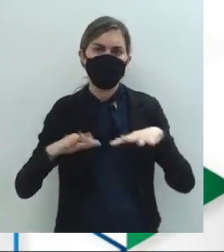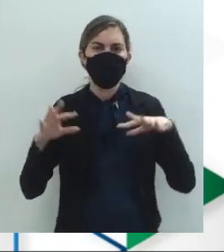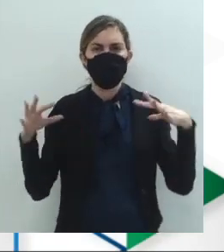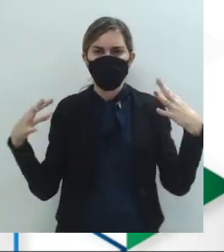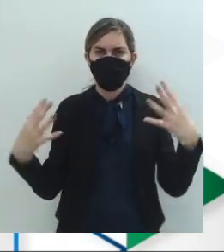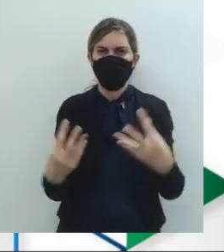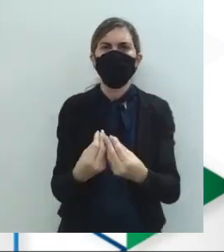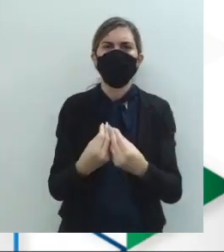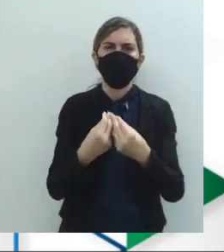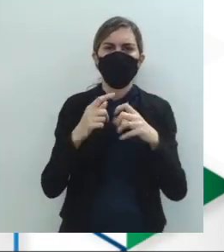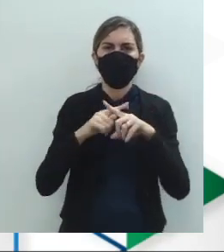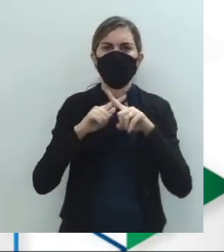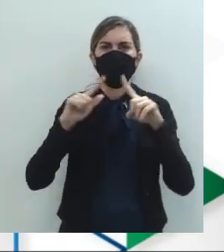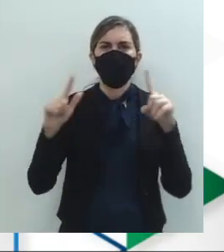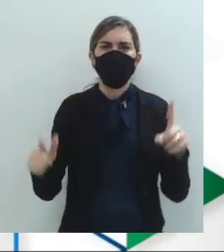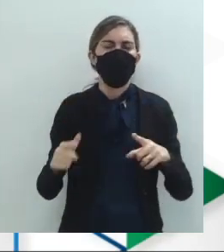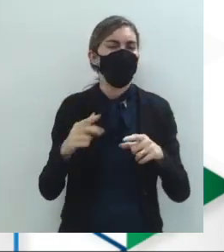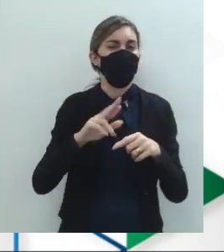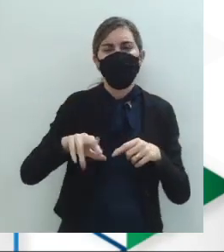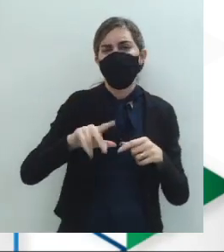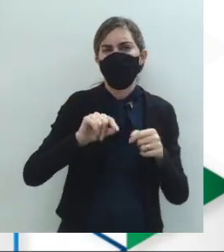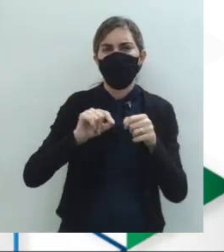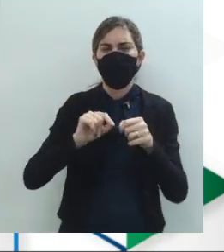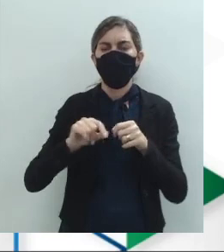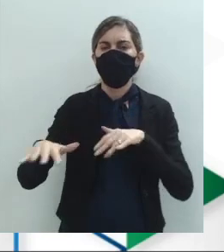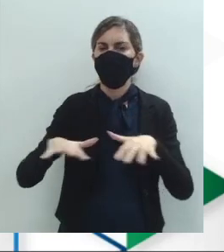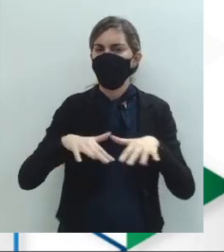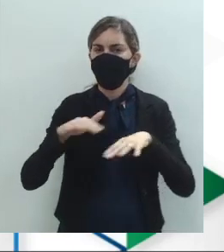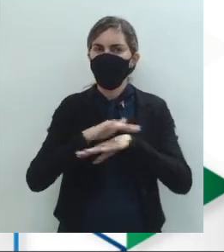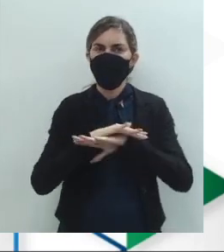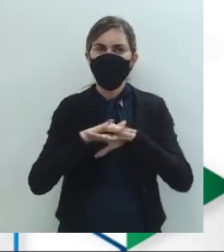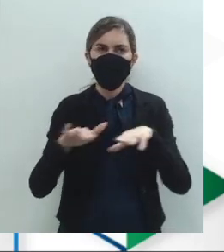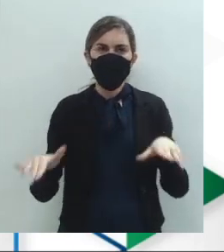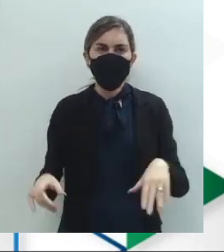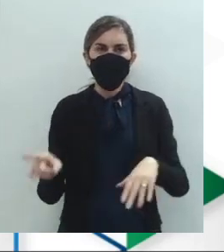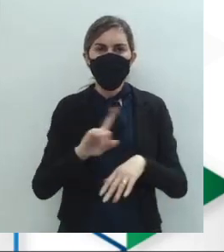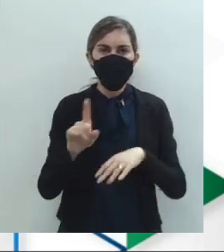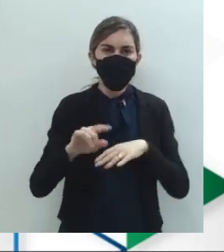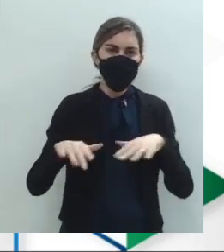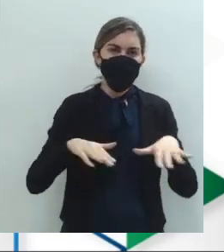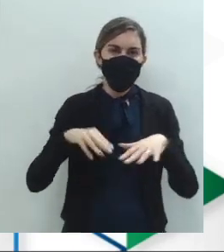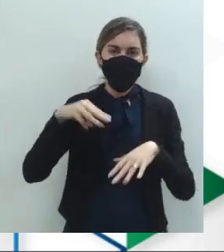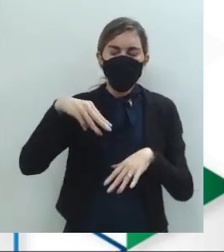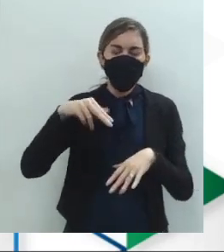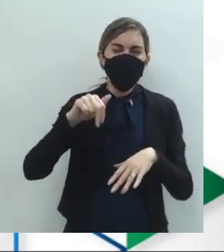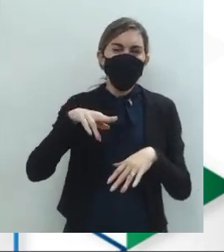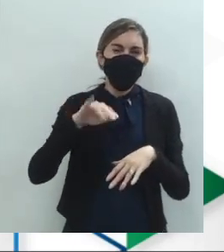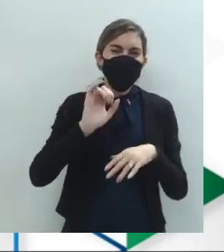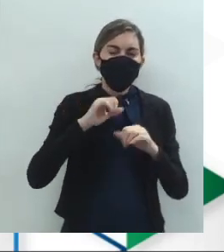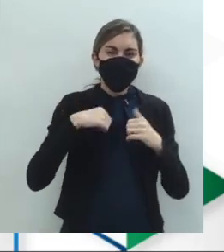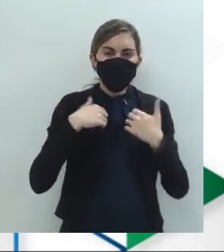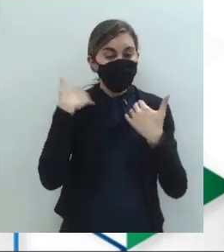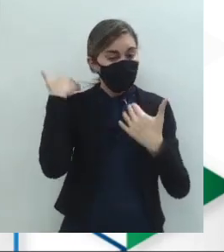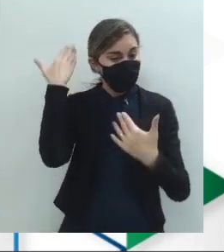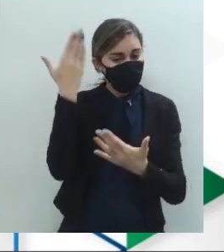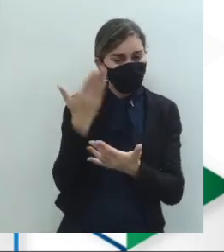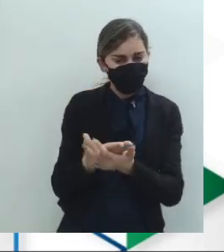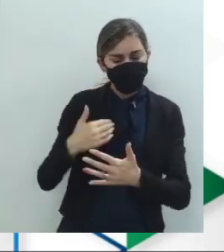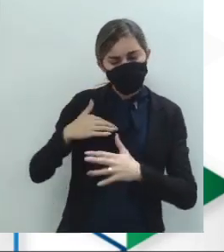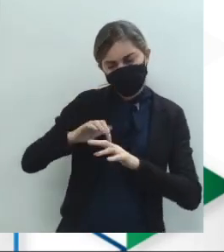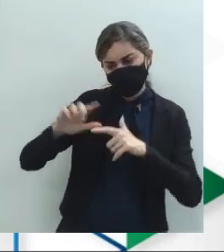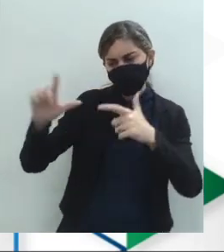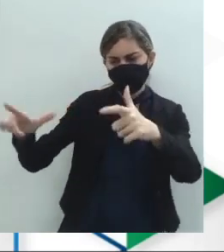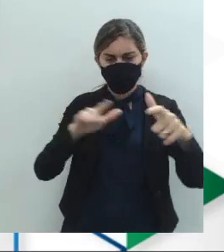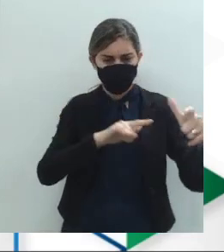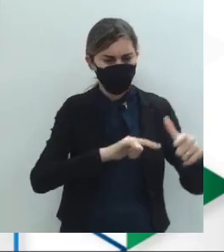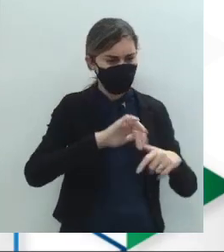todo, né? Mas não fez com que o movimento acabasse. Como eu falei para vocês, o movimento Mangue Beat ficou tão grande, alcançou tantos